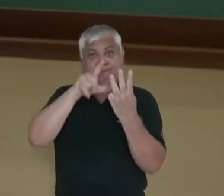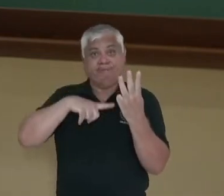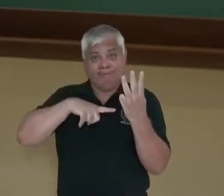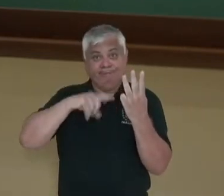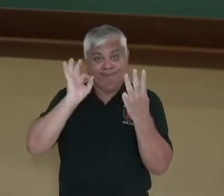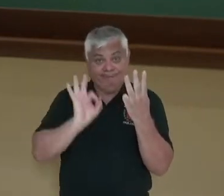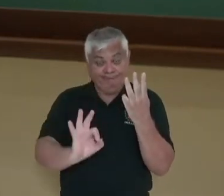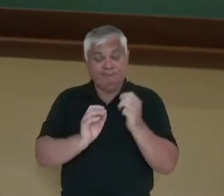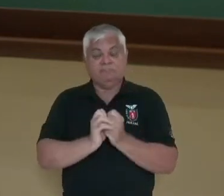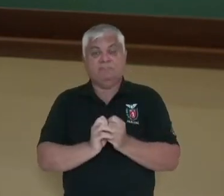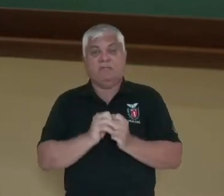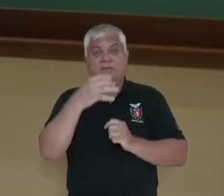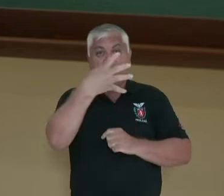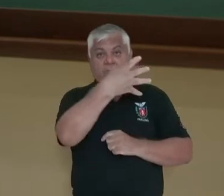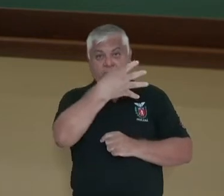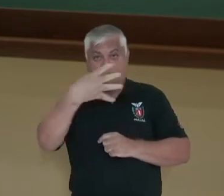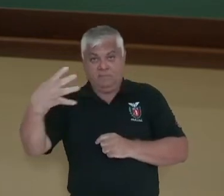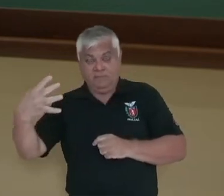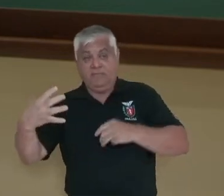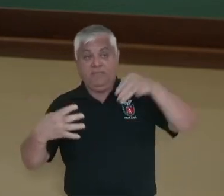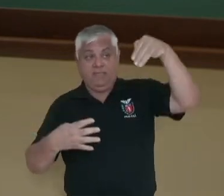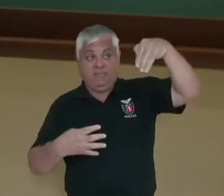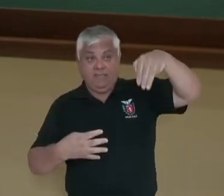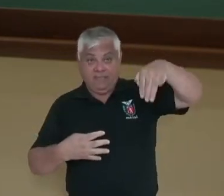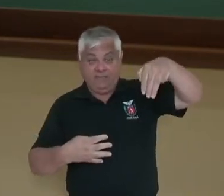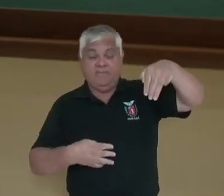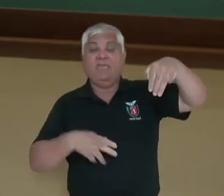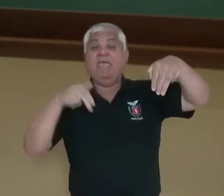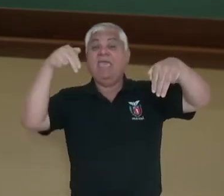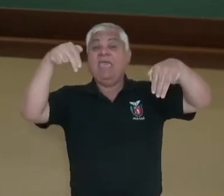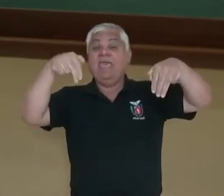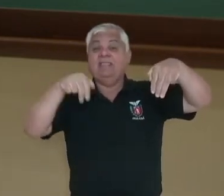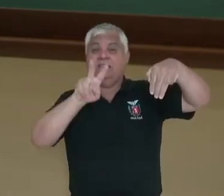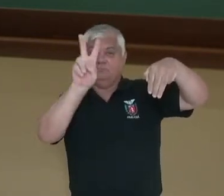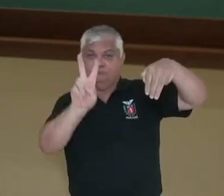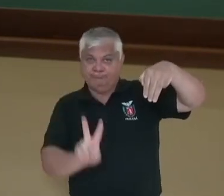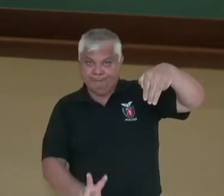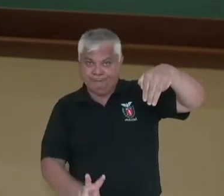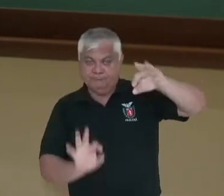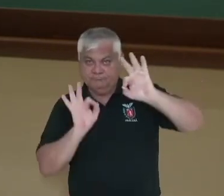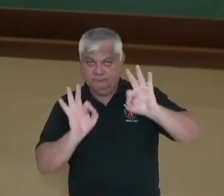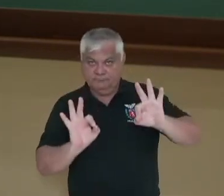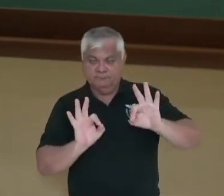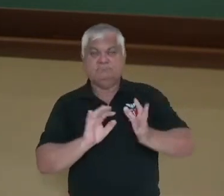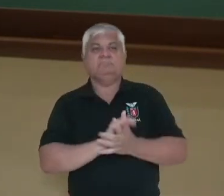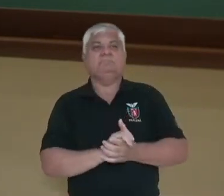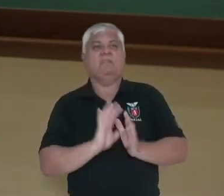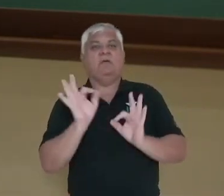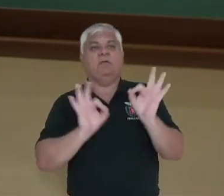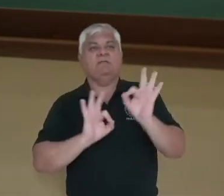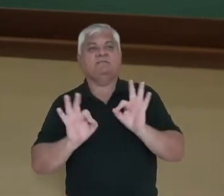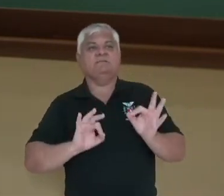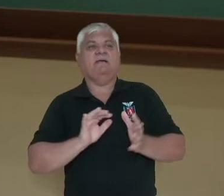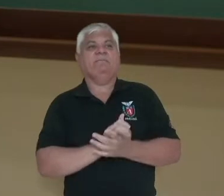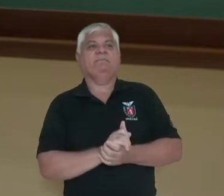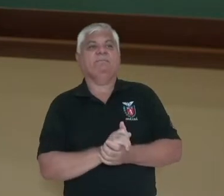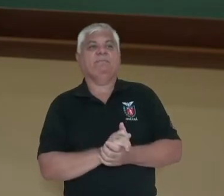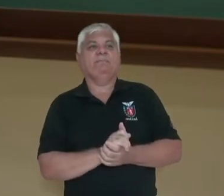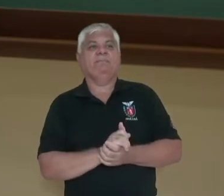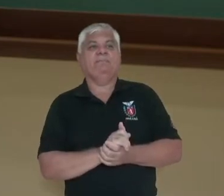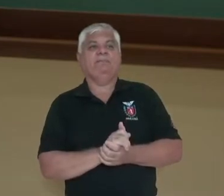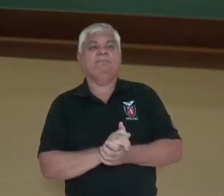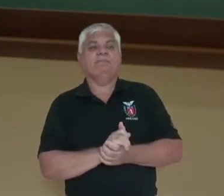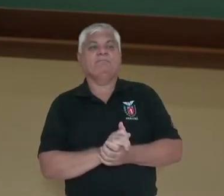Correto? Então, M linhas, N colunas. Indica a ordem dessa matriz. Nesse caso,